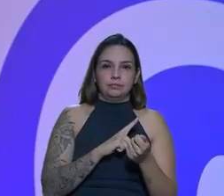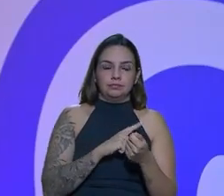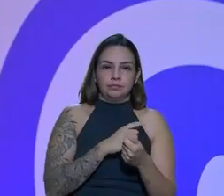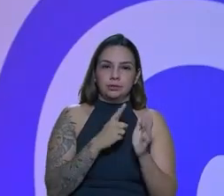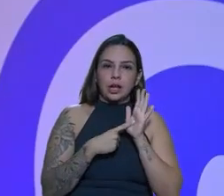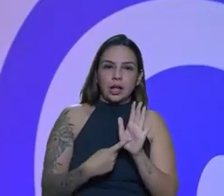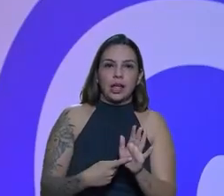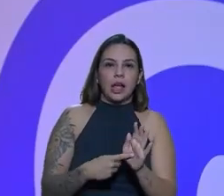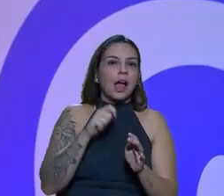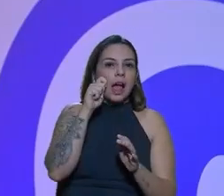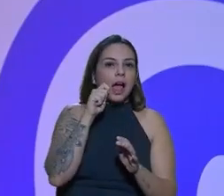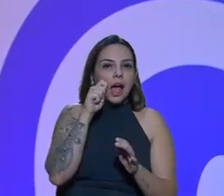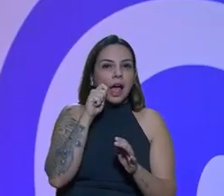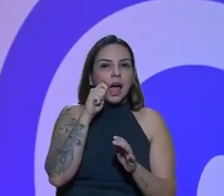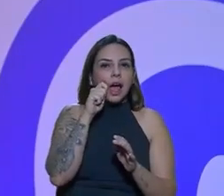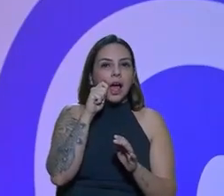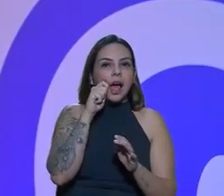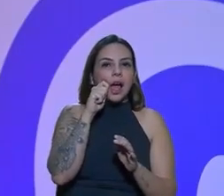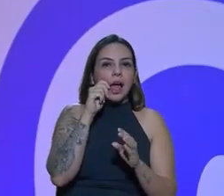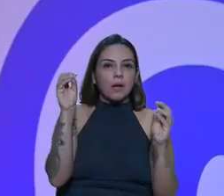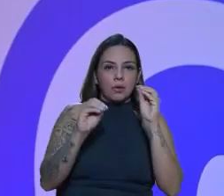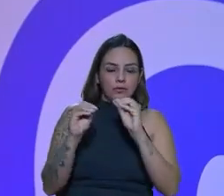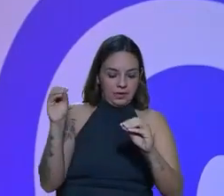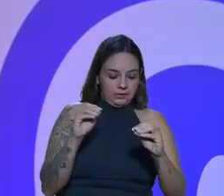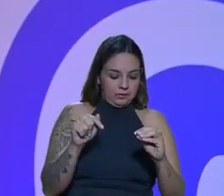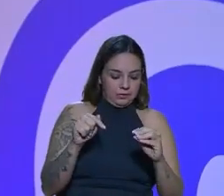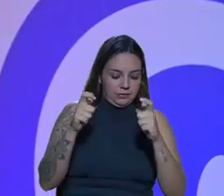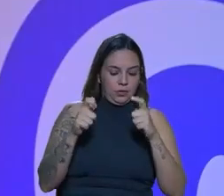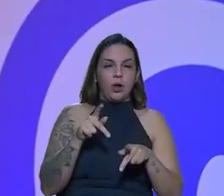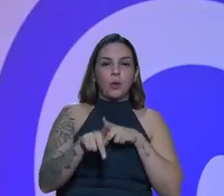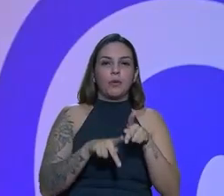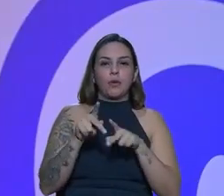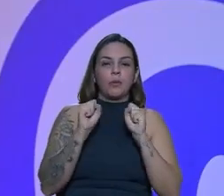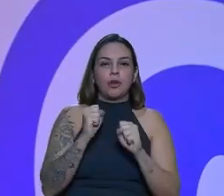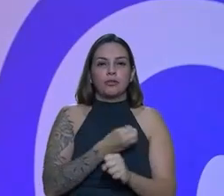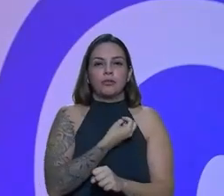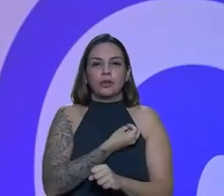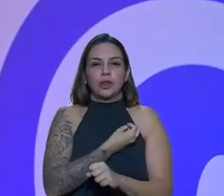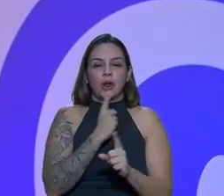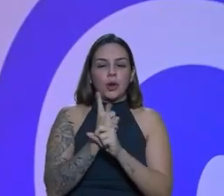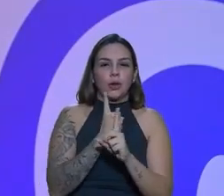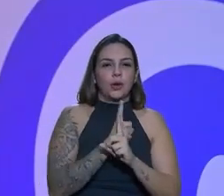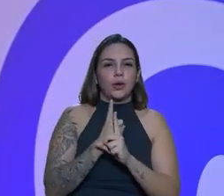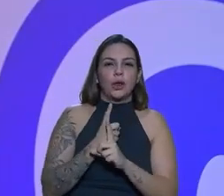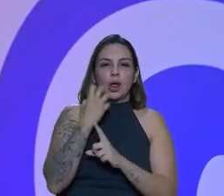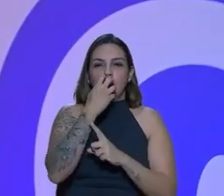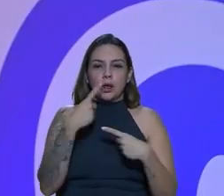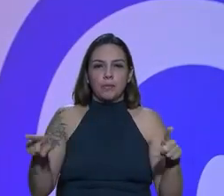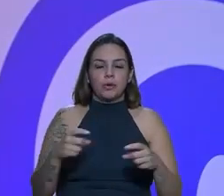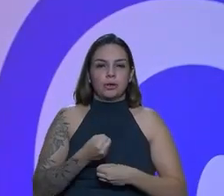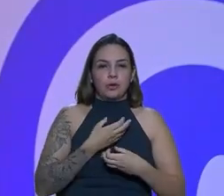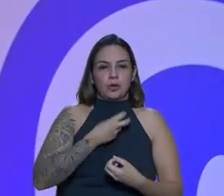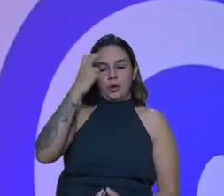Teremos apresentações artísticas no coreto, montado aqui na área externa, onde o público poderá vivenciar encontros que unem música,